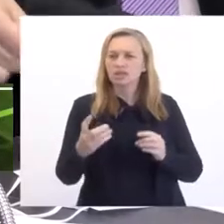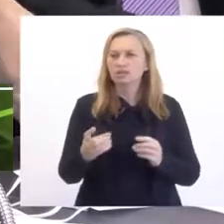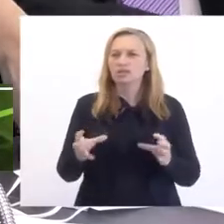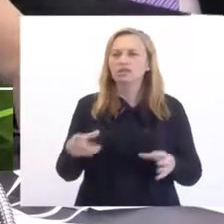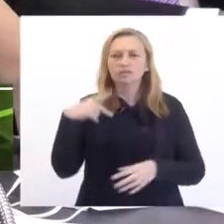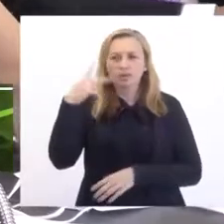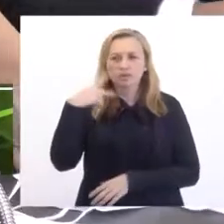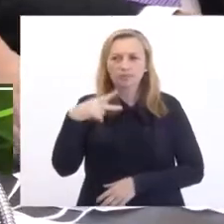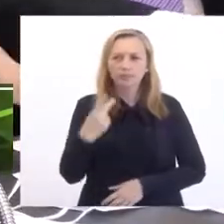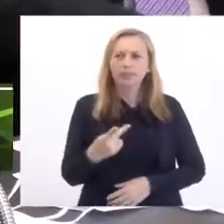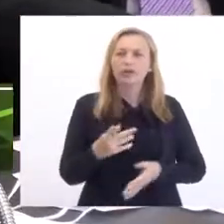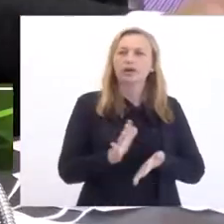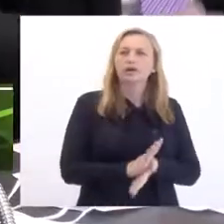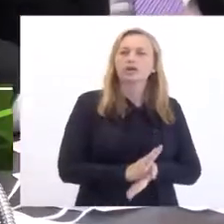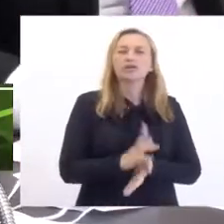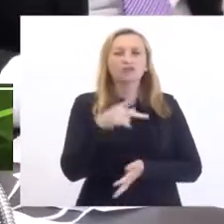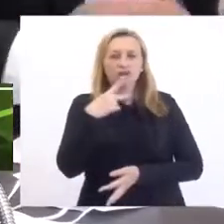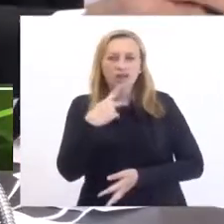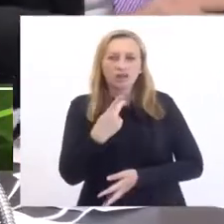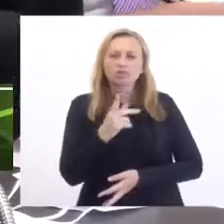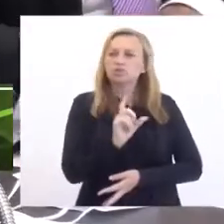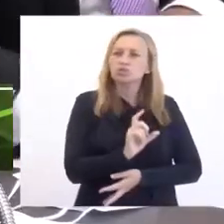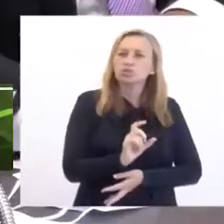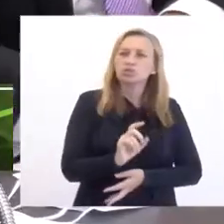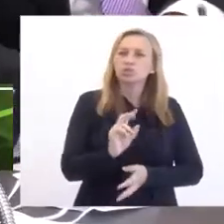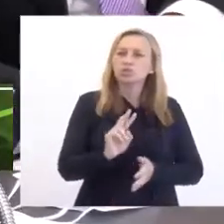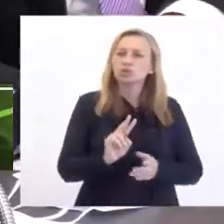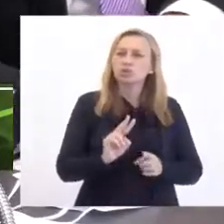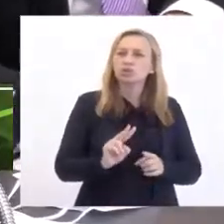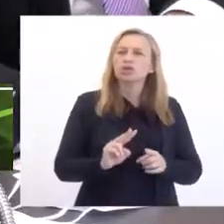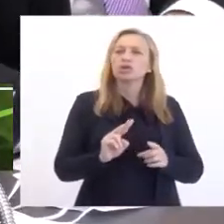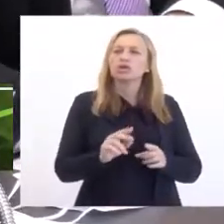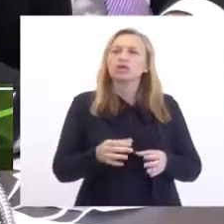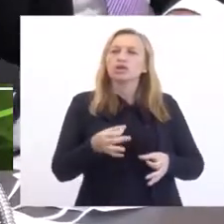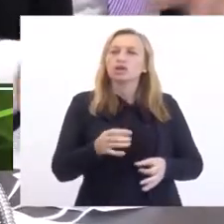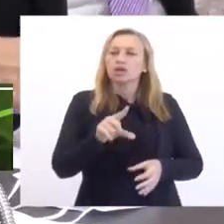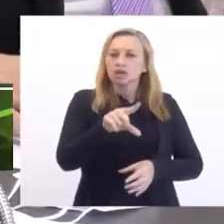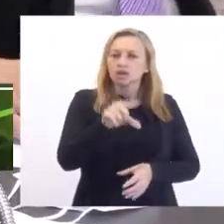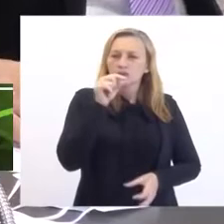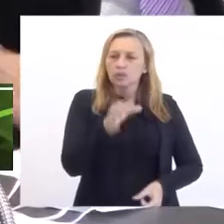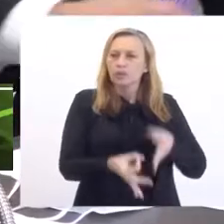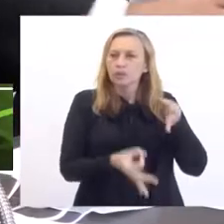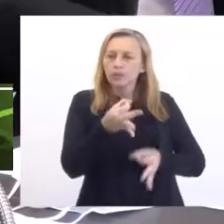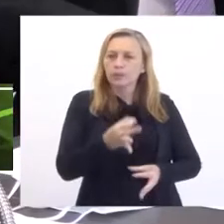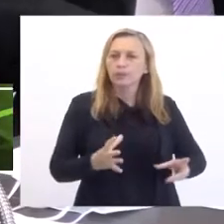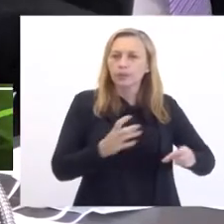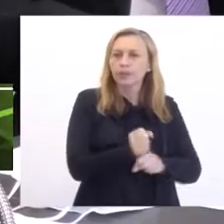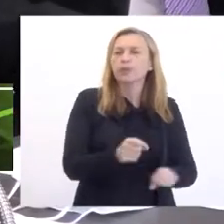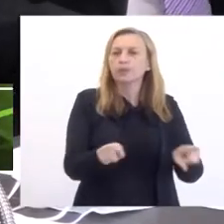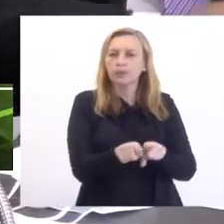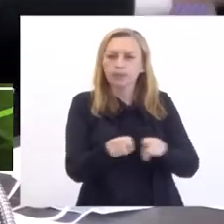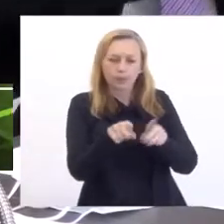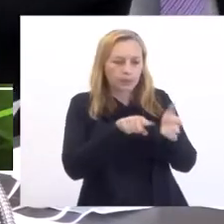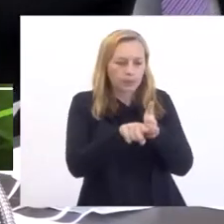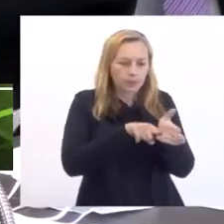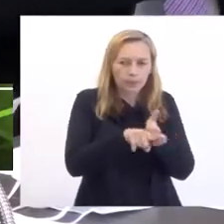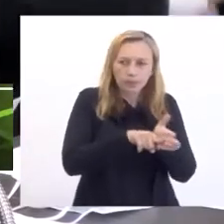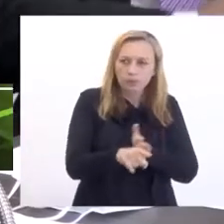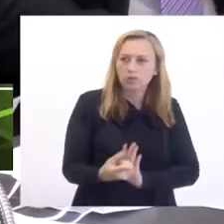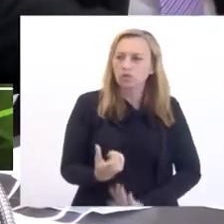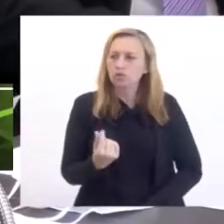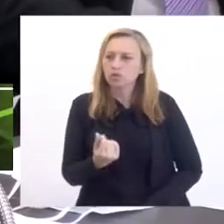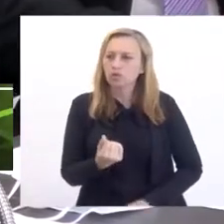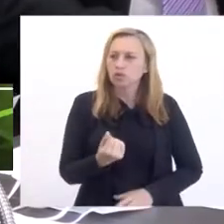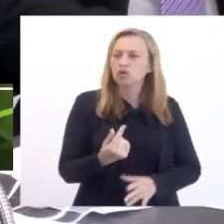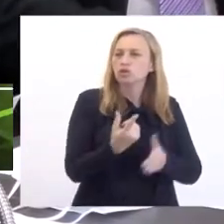casos análogos, ressaltando que o douto parecer do Tribunal de Contas também analisou as contas de 2020 de forma